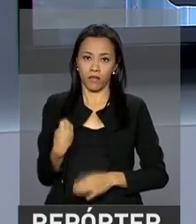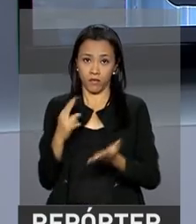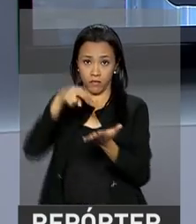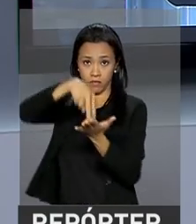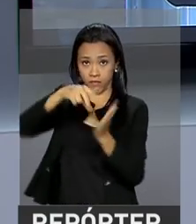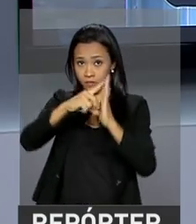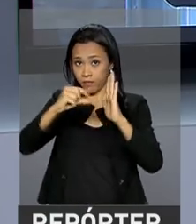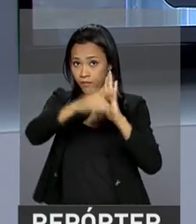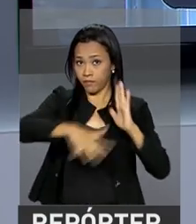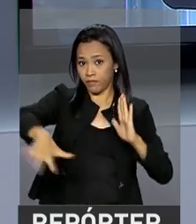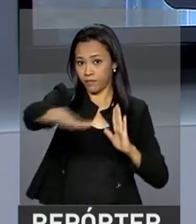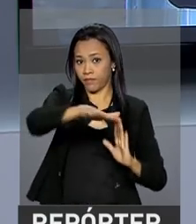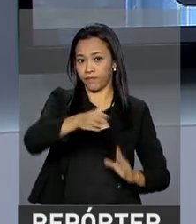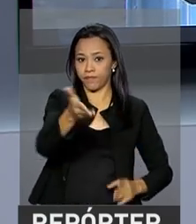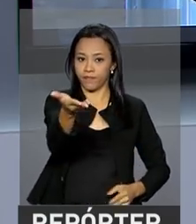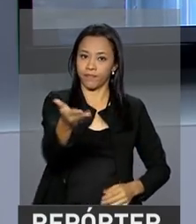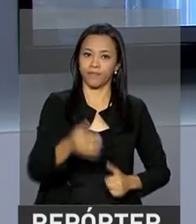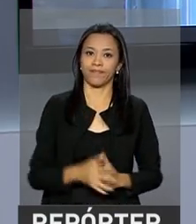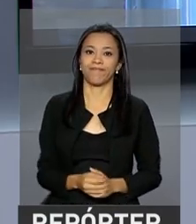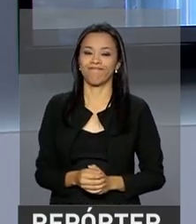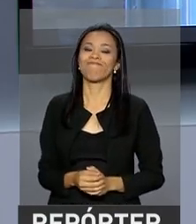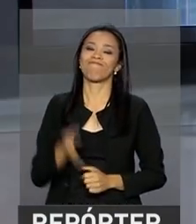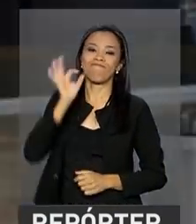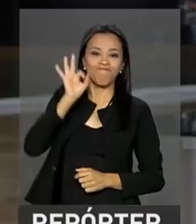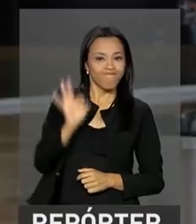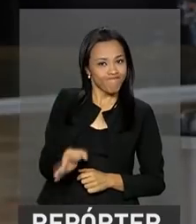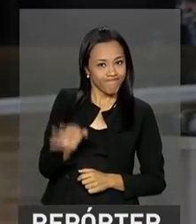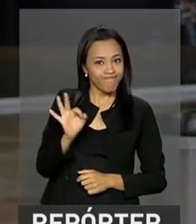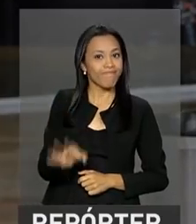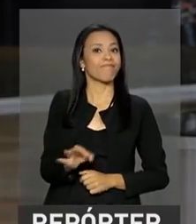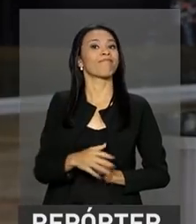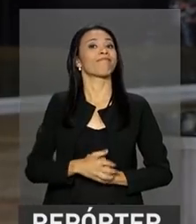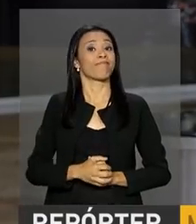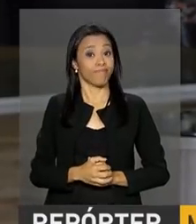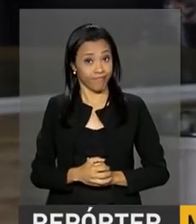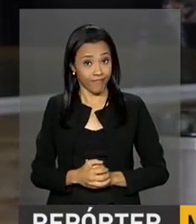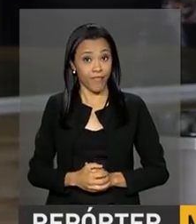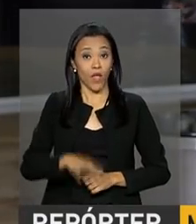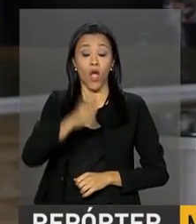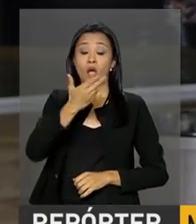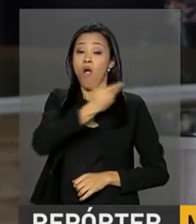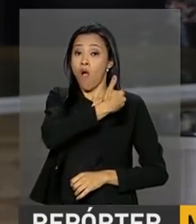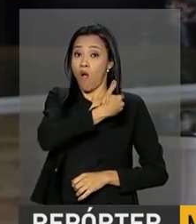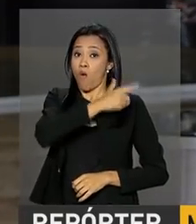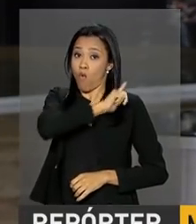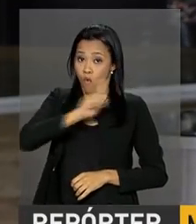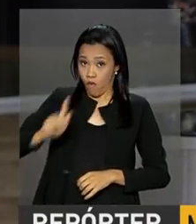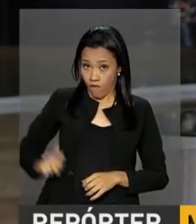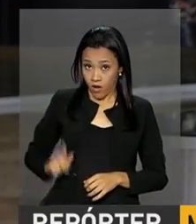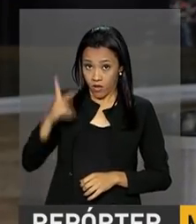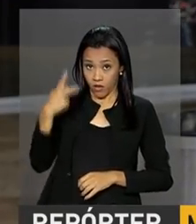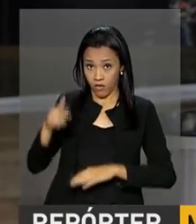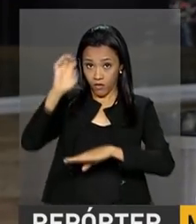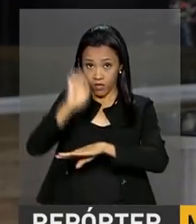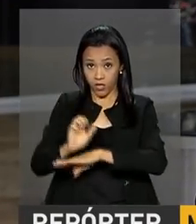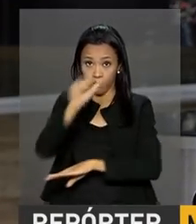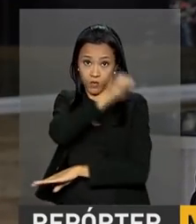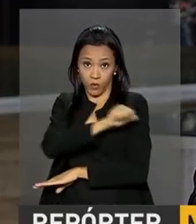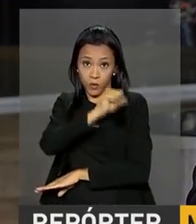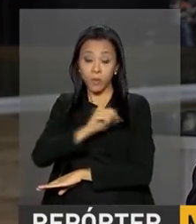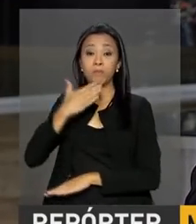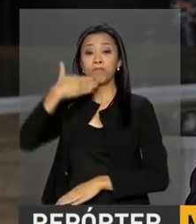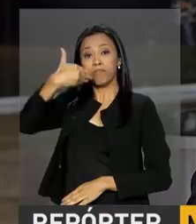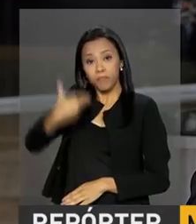Mara. É isso mesmo, Jaime. Olha, foi o governador Luiz Fernando Pezão que